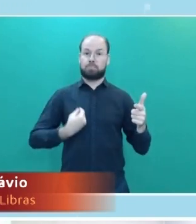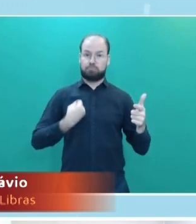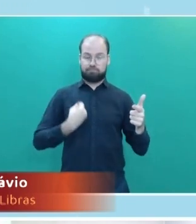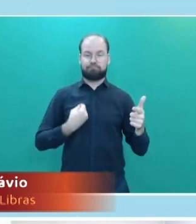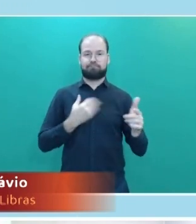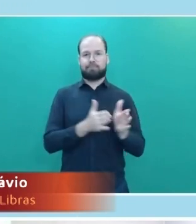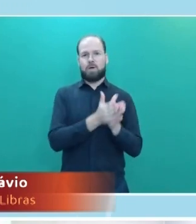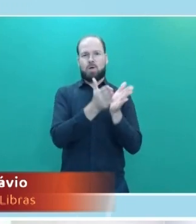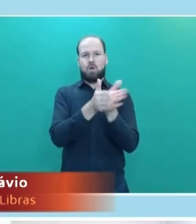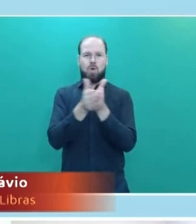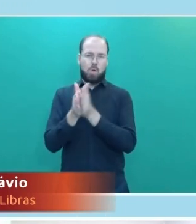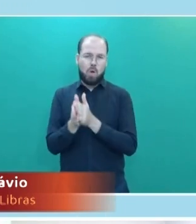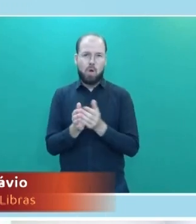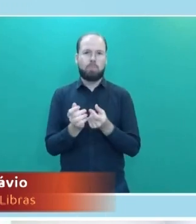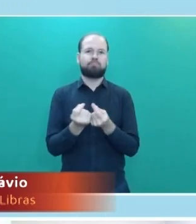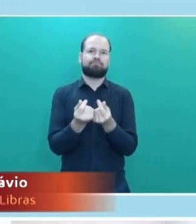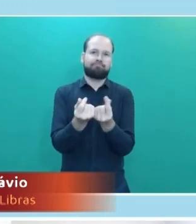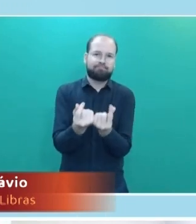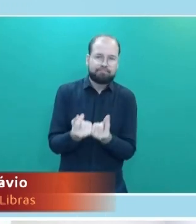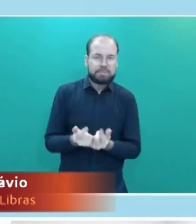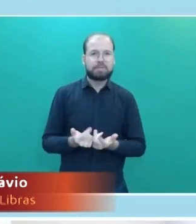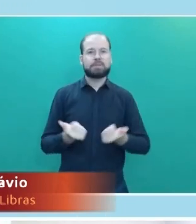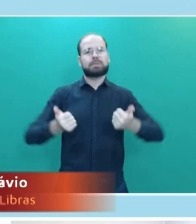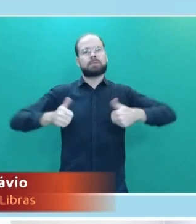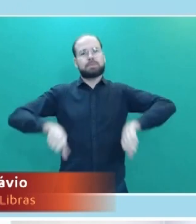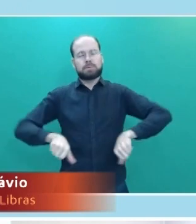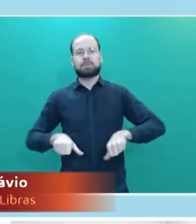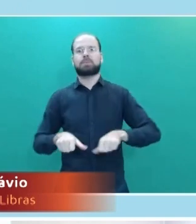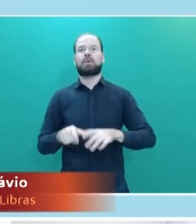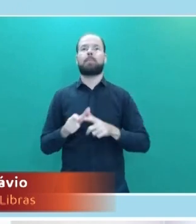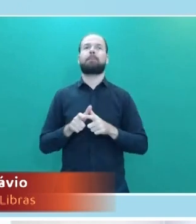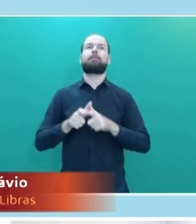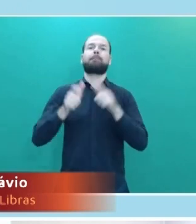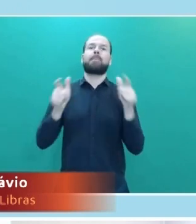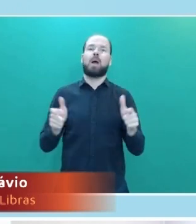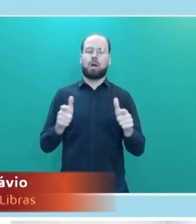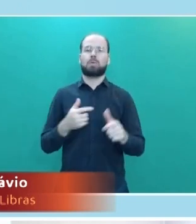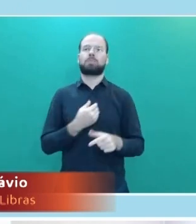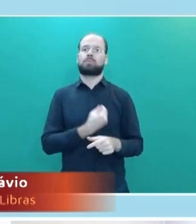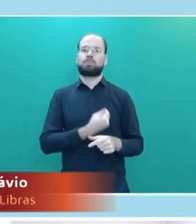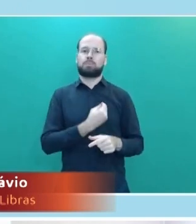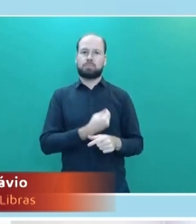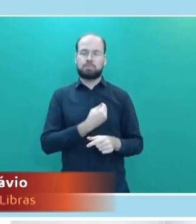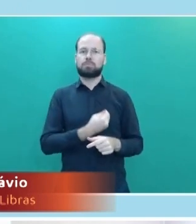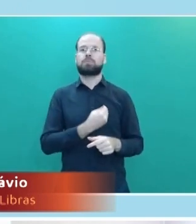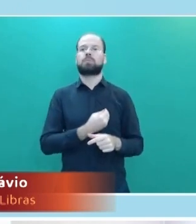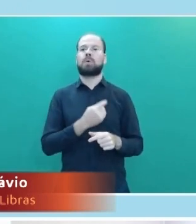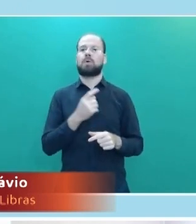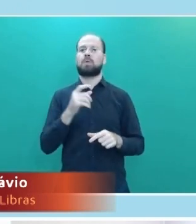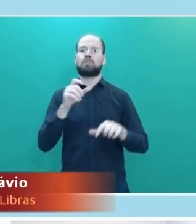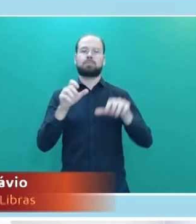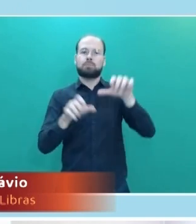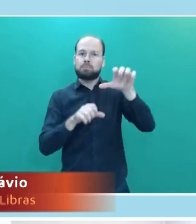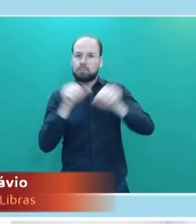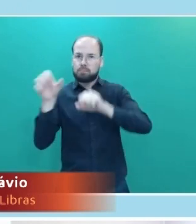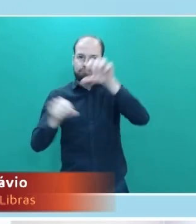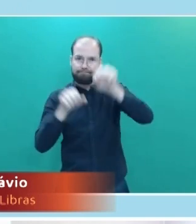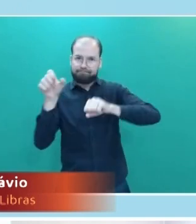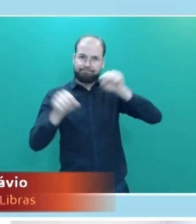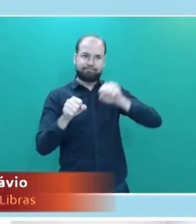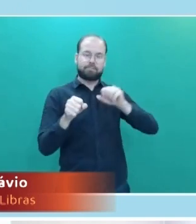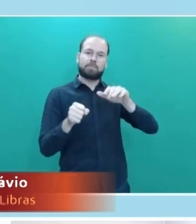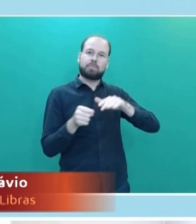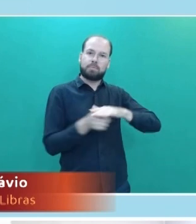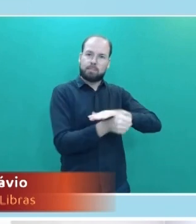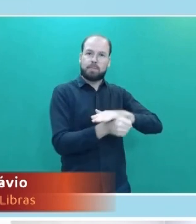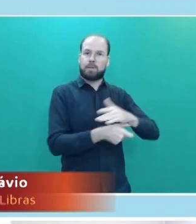social, econômica, e que muitas vezes são cooptadas, né, são agenciadas para esses trabalhos, achando que